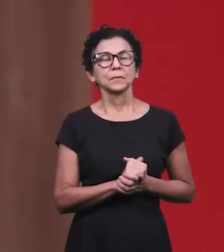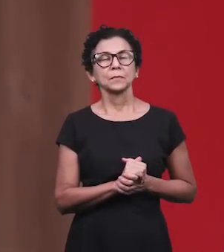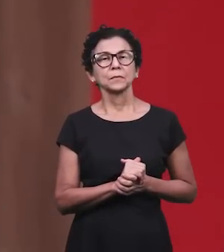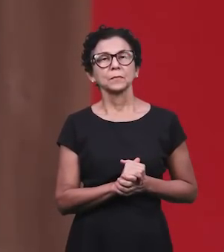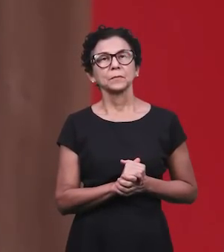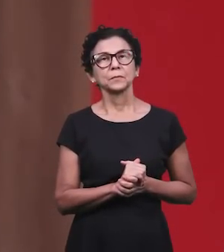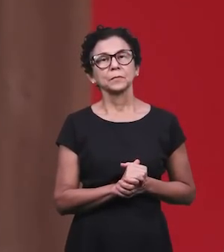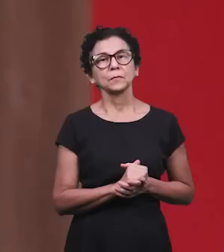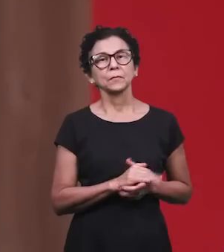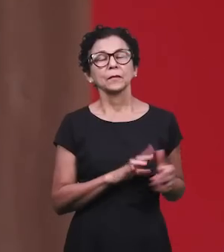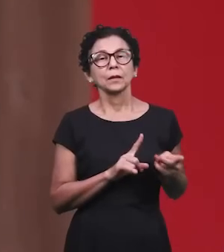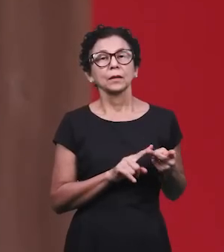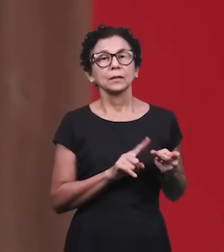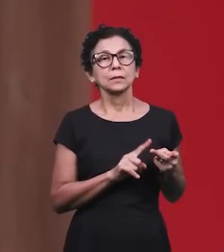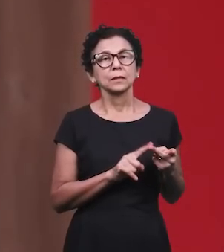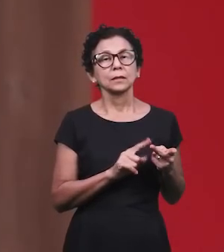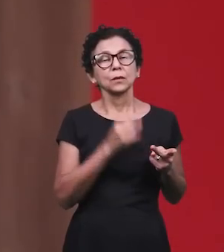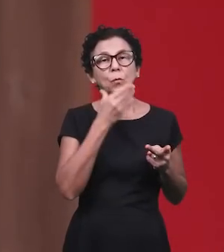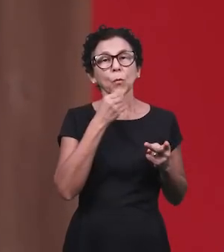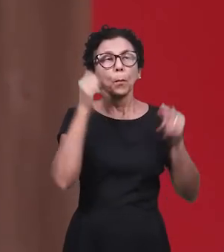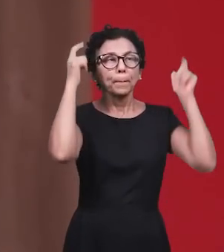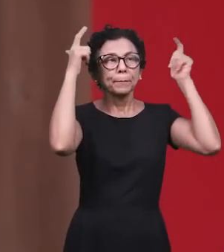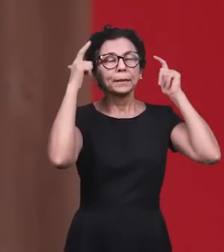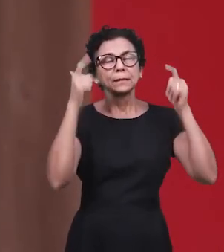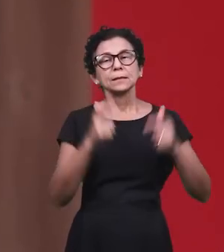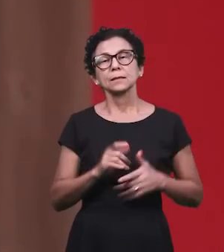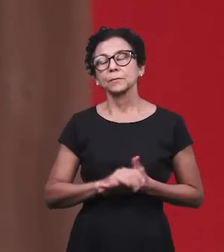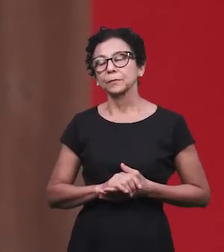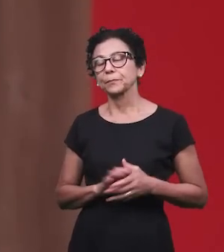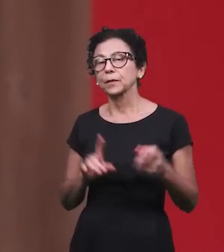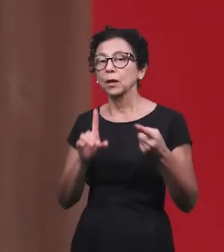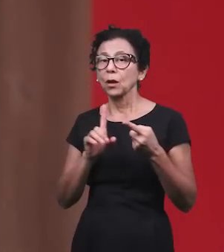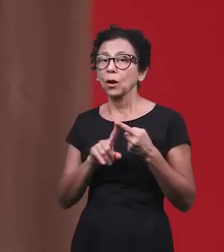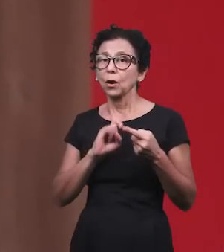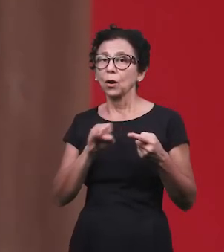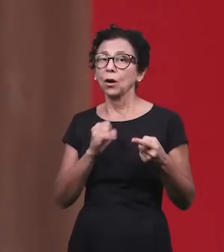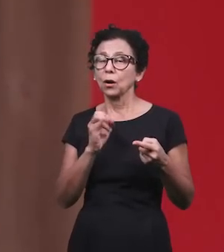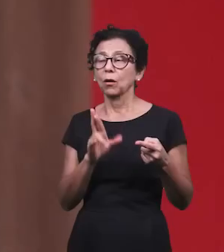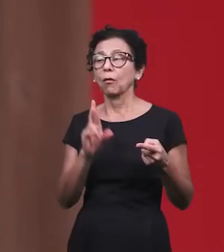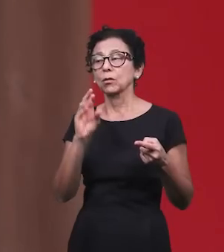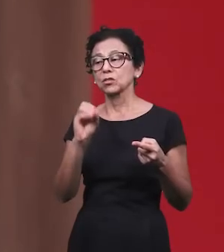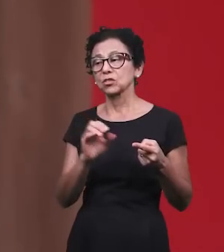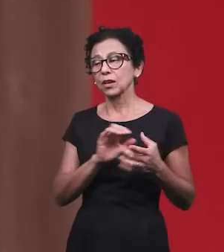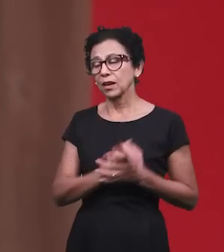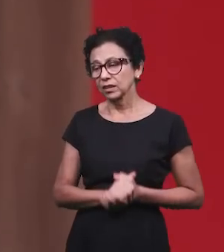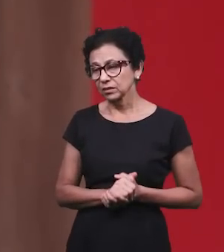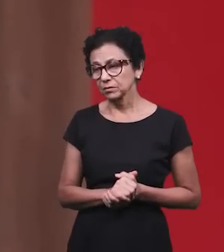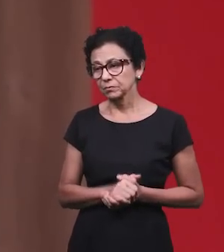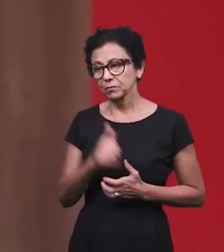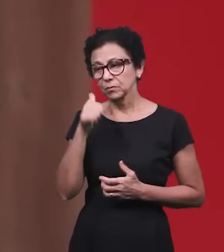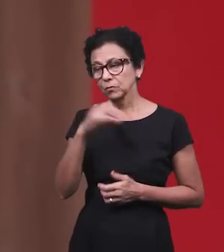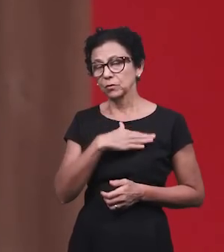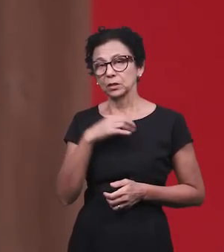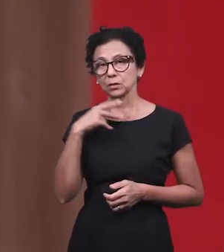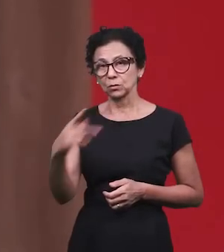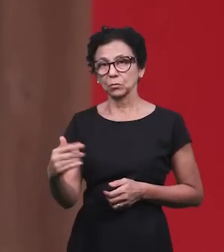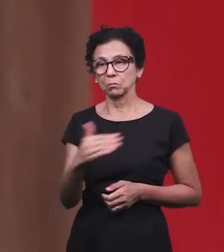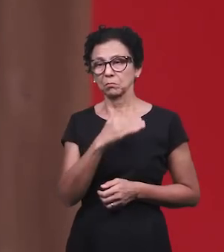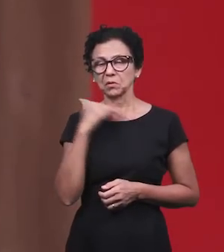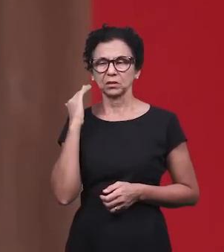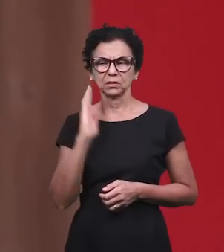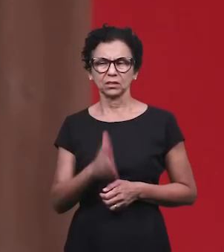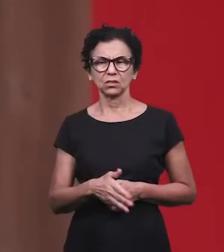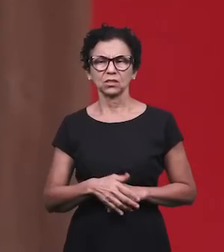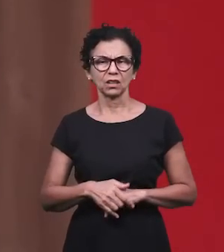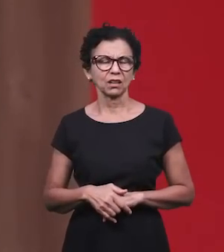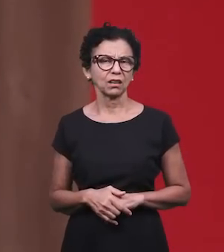Dizendo, olha, tua filha já está morta, não incomodes mais o mestre. Se acomodou e se conformou com aquela